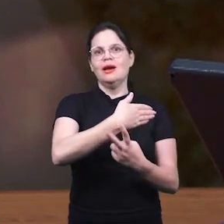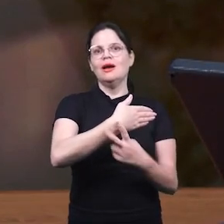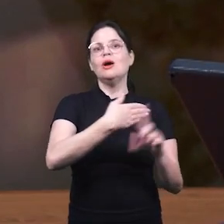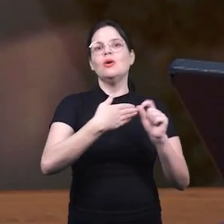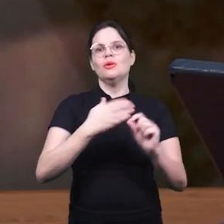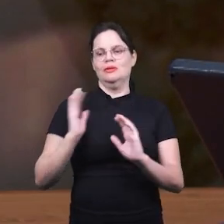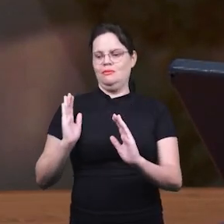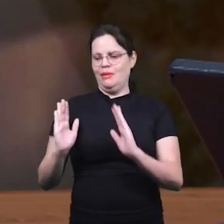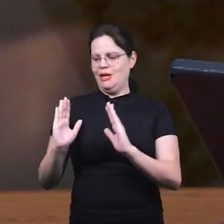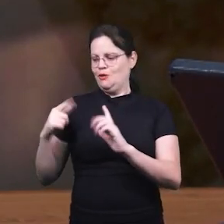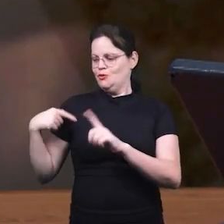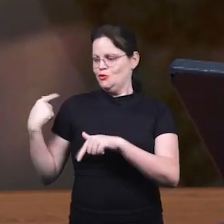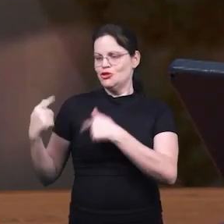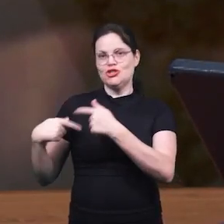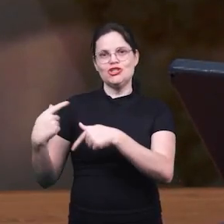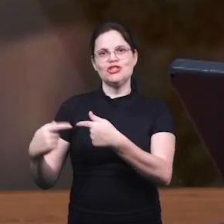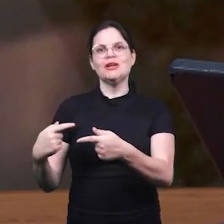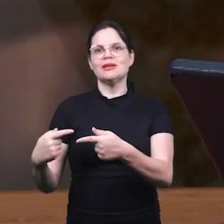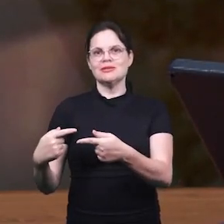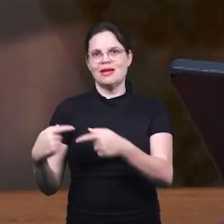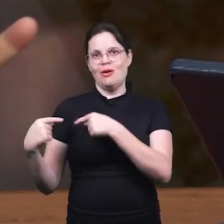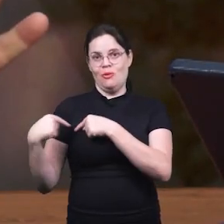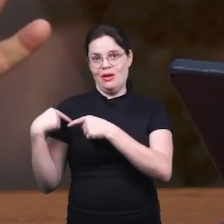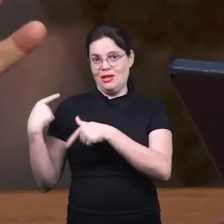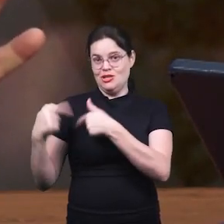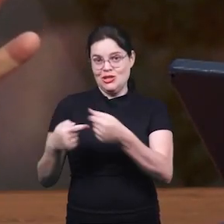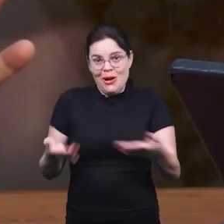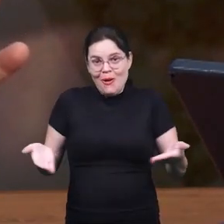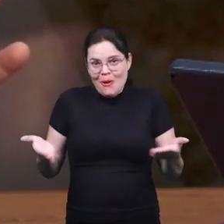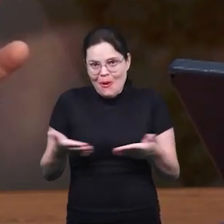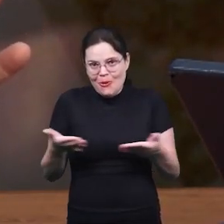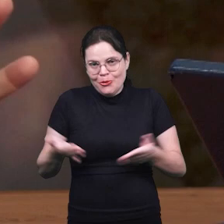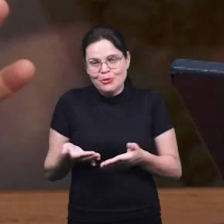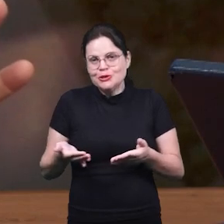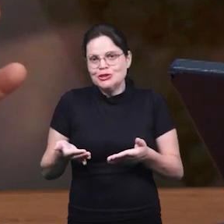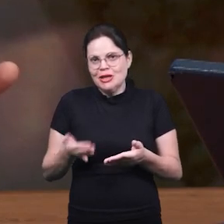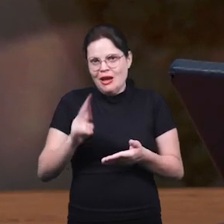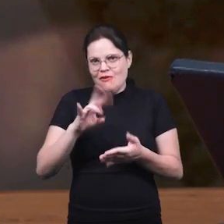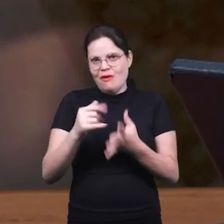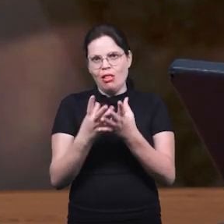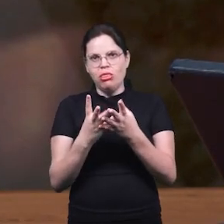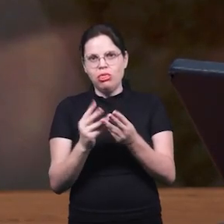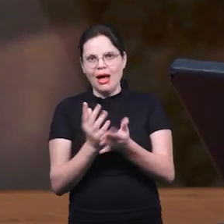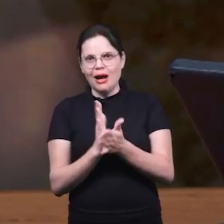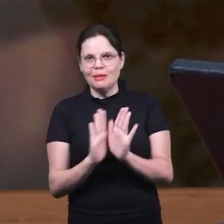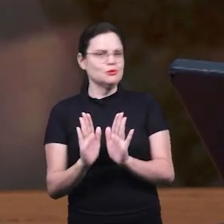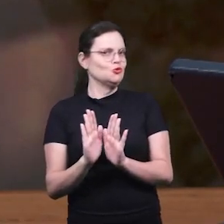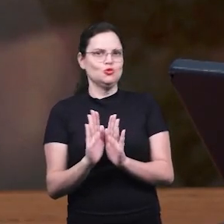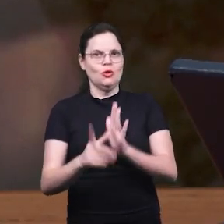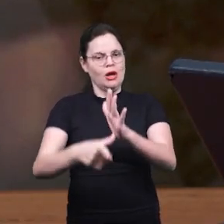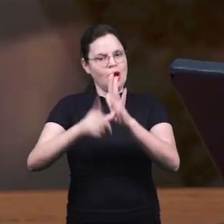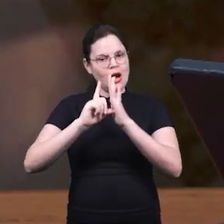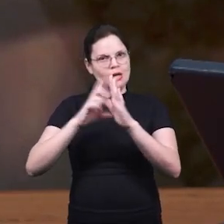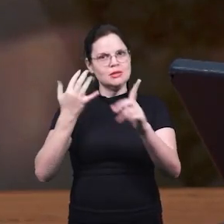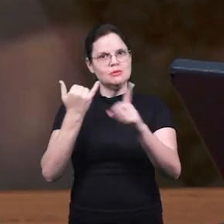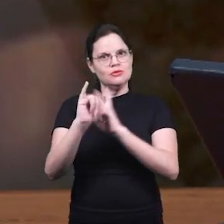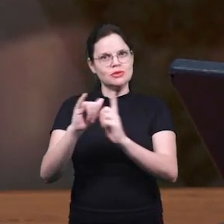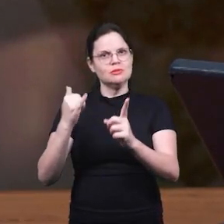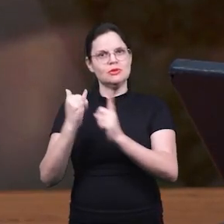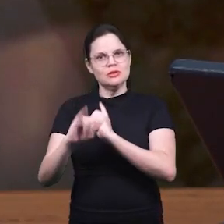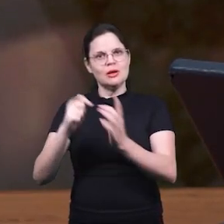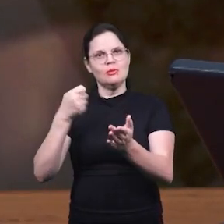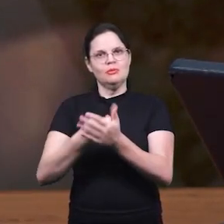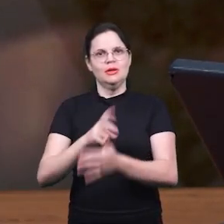geração sem que tudo isso aconteça. Aqui tem uma interrogação, né? Tem uma interrogação, aí a gente fica pensando, eu já pensei muito